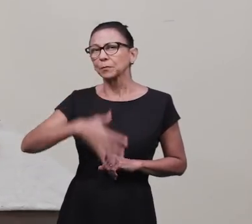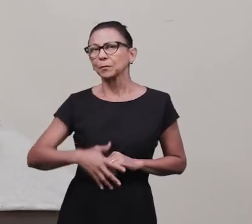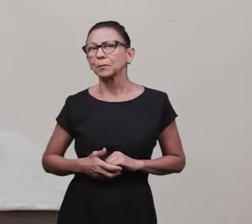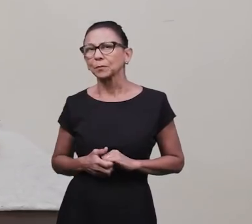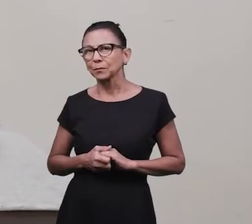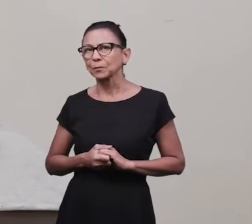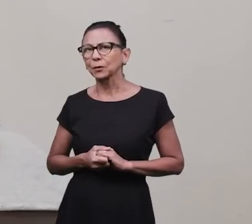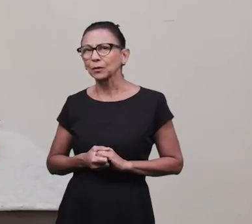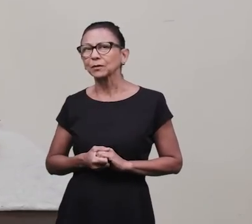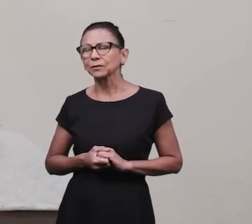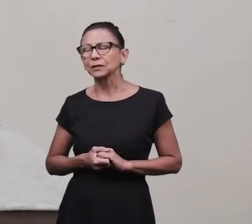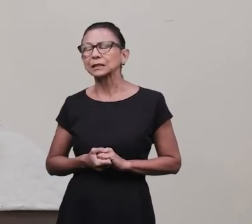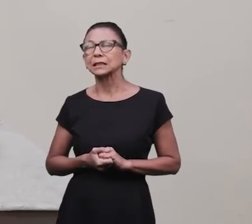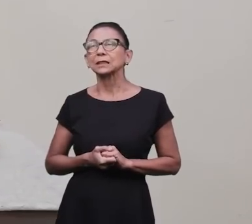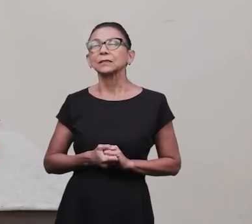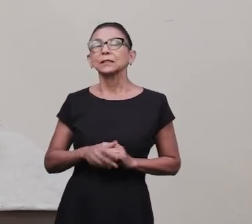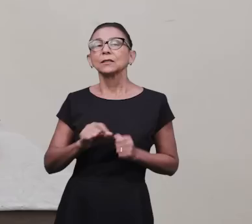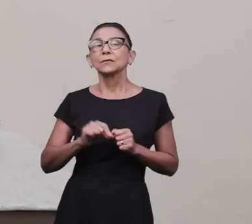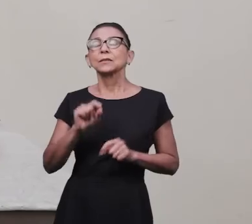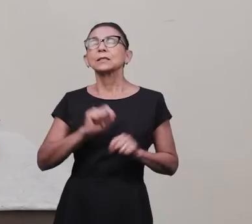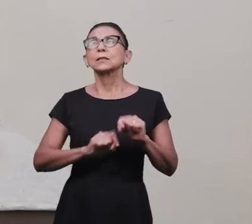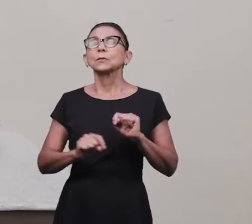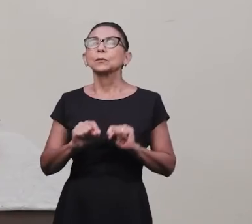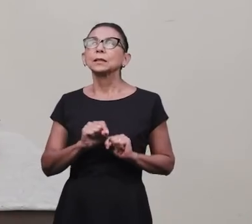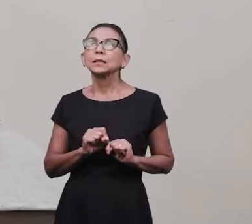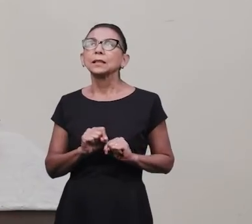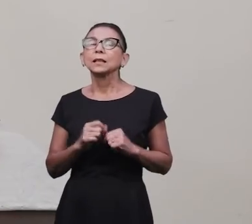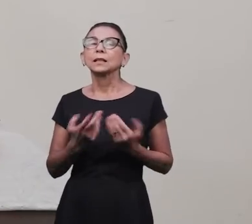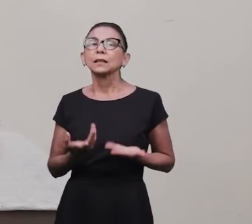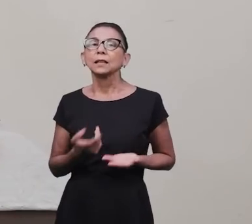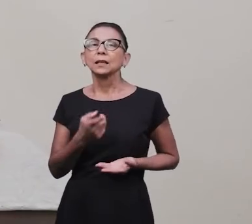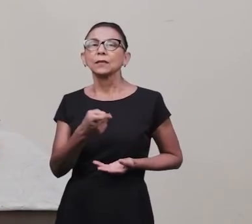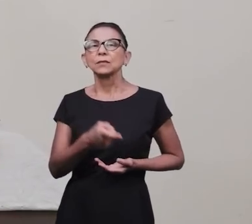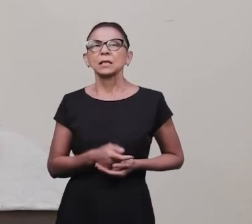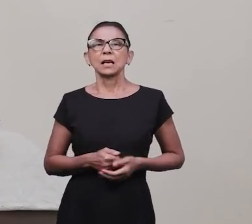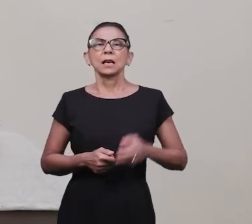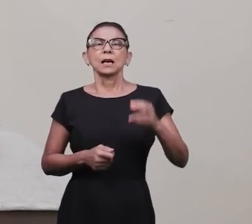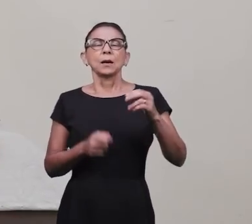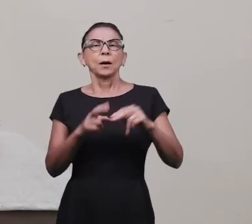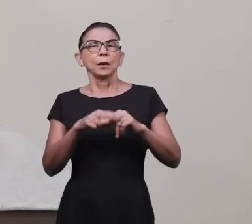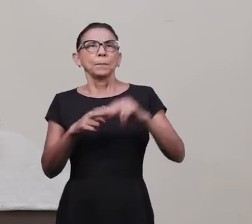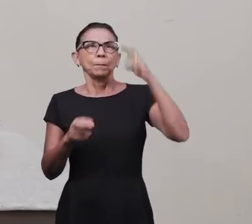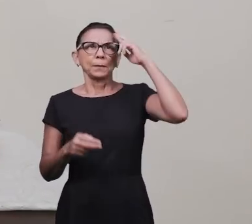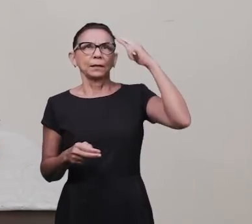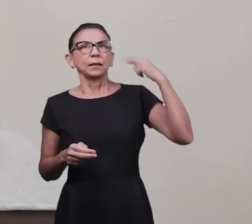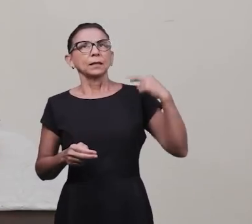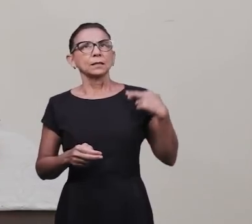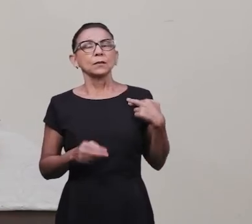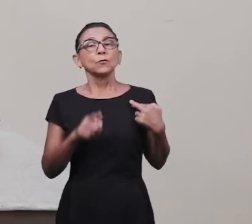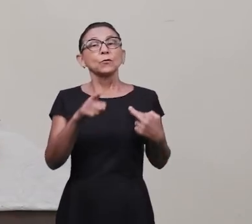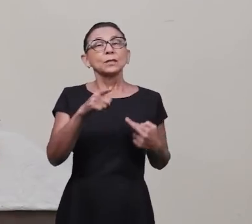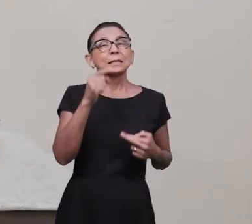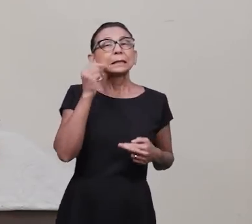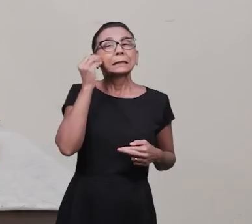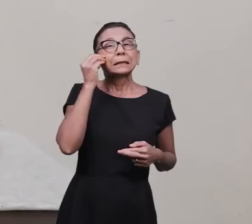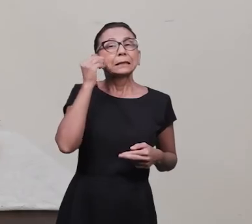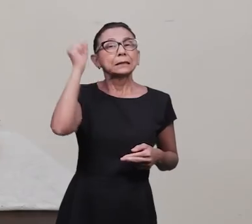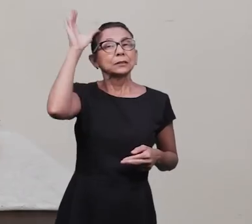a resposta para a solução dos seus problemas, mas a razão nunca foi solução para a vida do crente. A partir